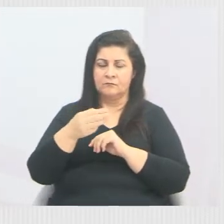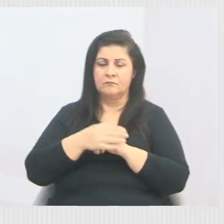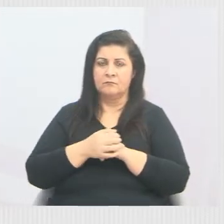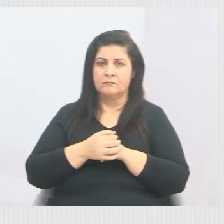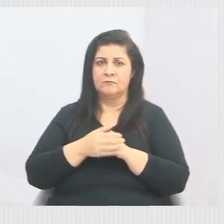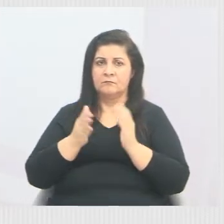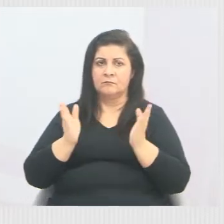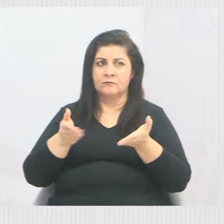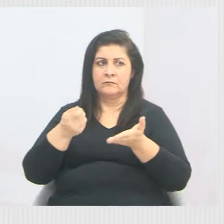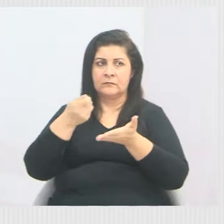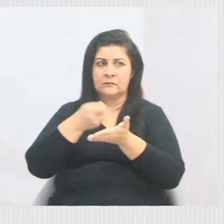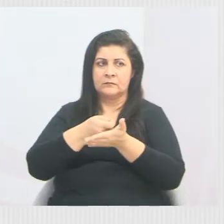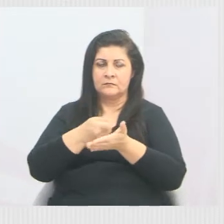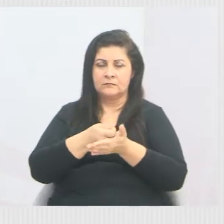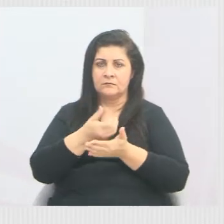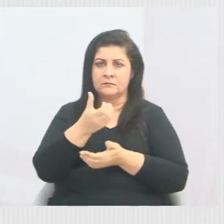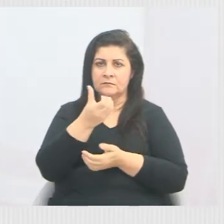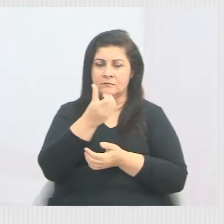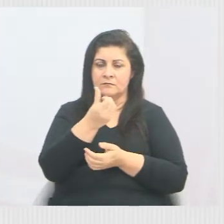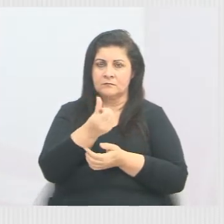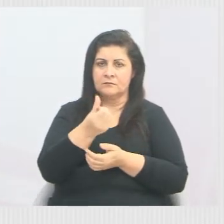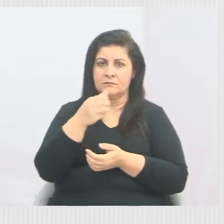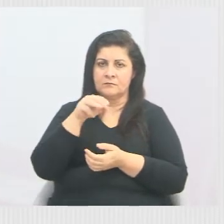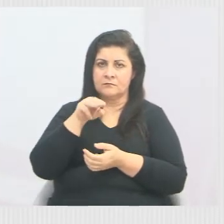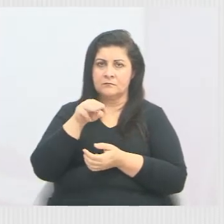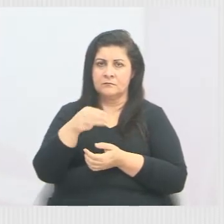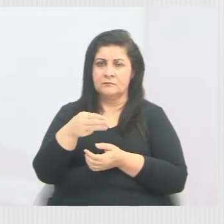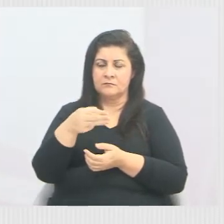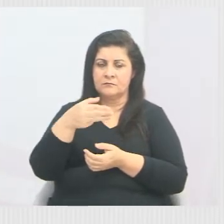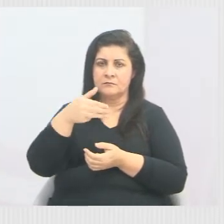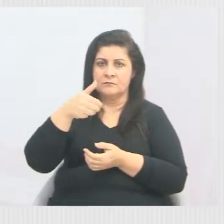foi liquidado até o primeiro quadrimestre